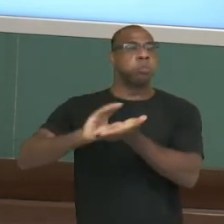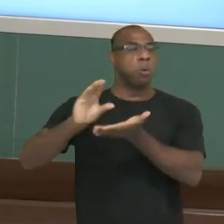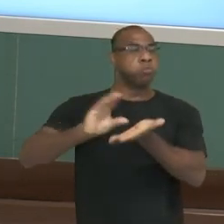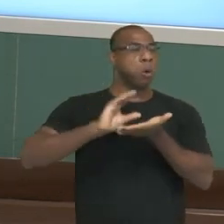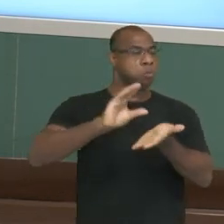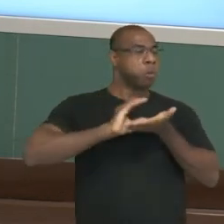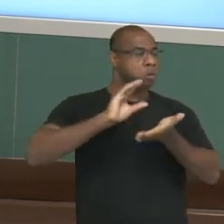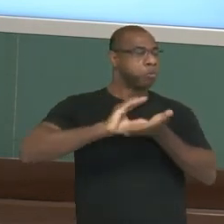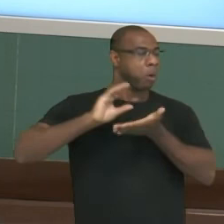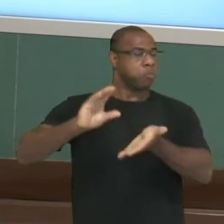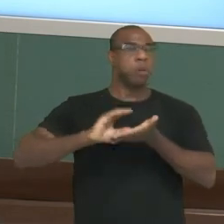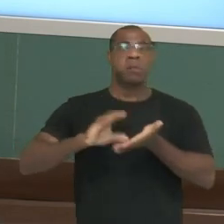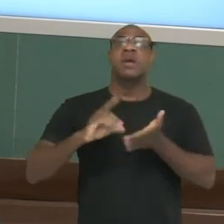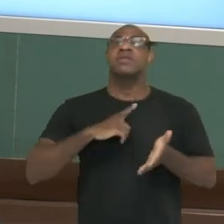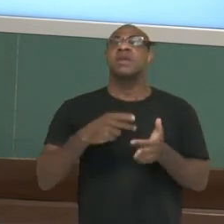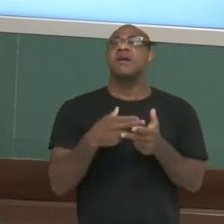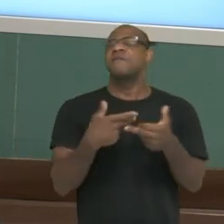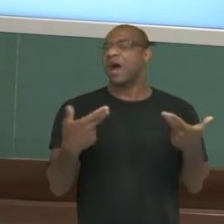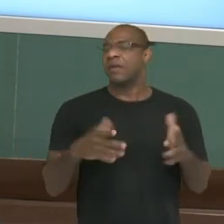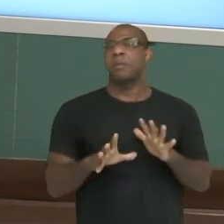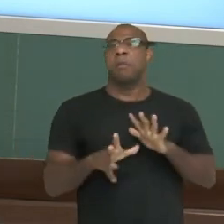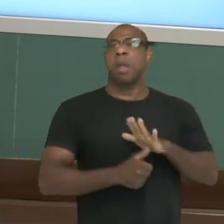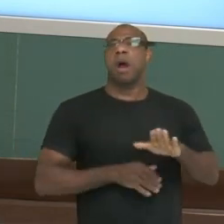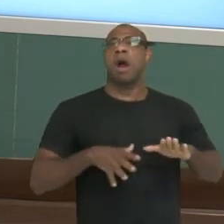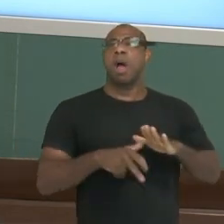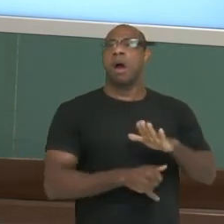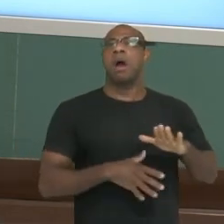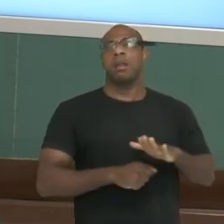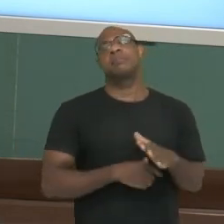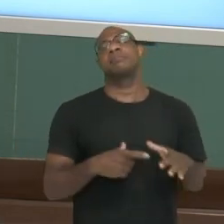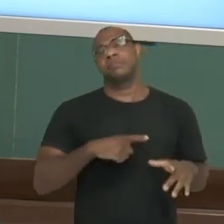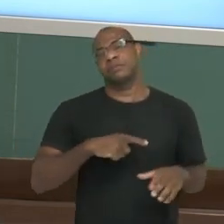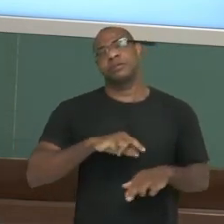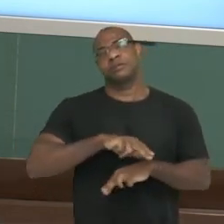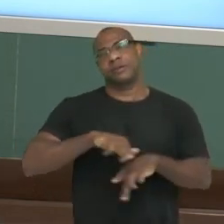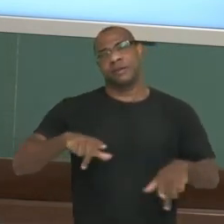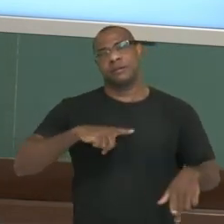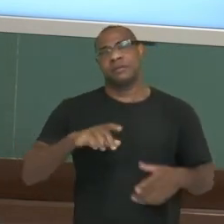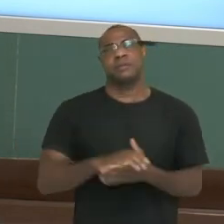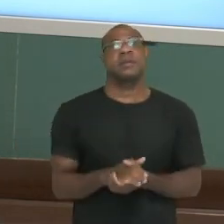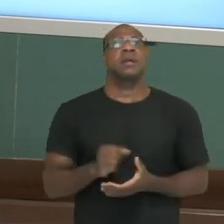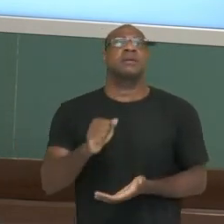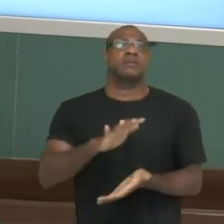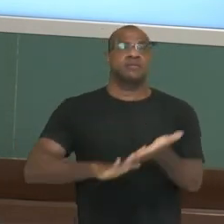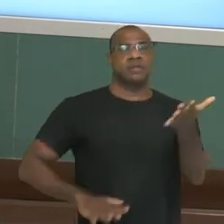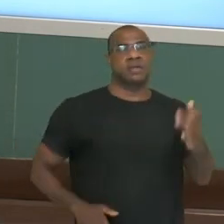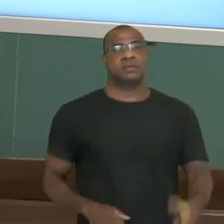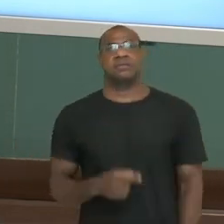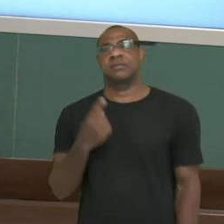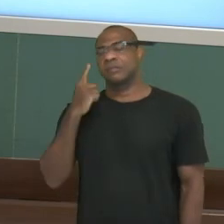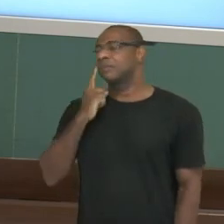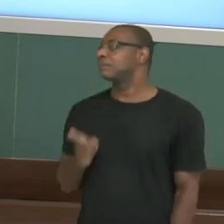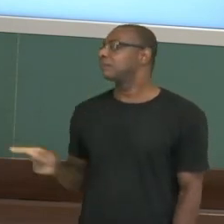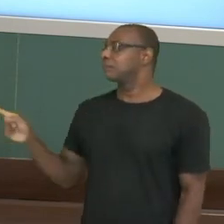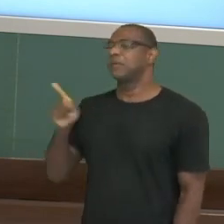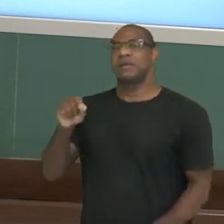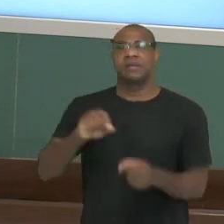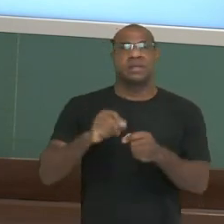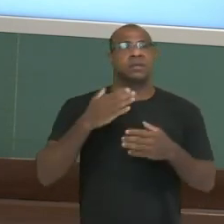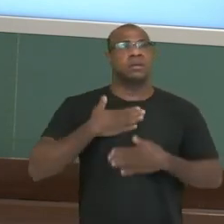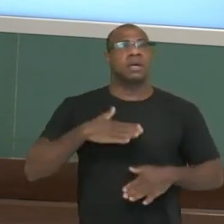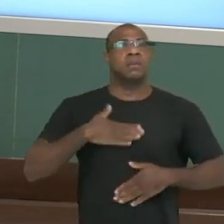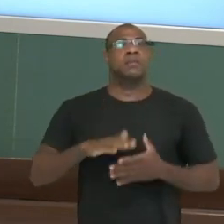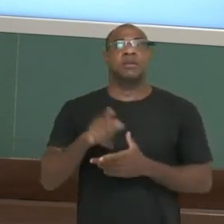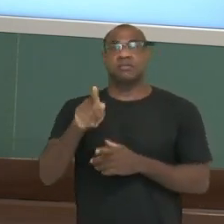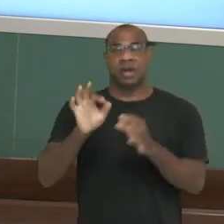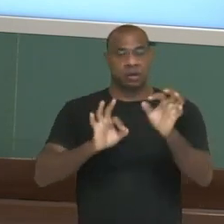houve muitos e muitos casos de corrupção também. Exercício para você agora fazer com calma, tranquilinho. Você